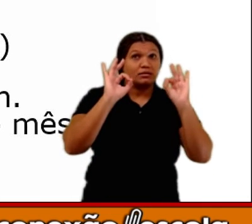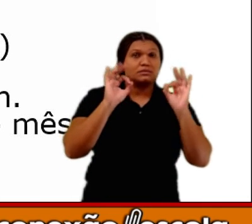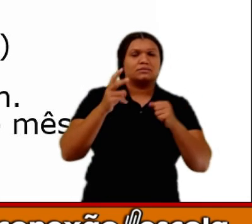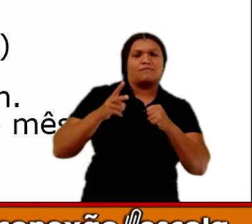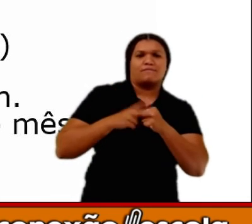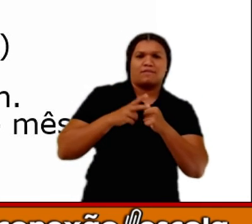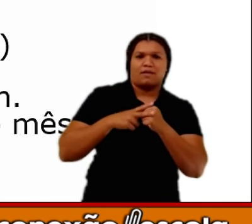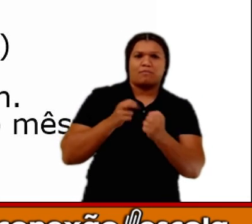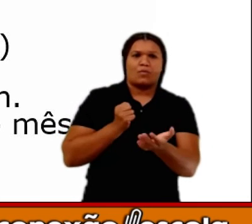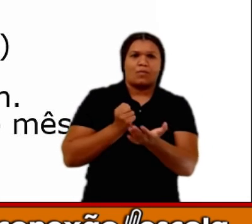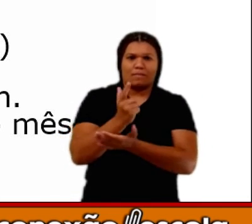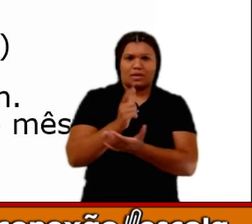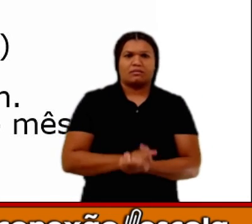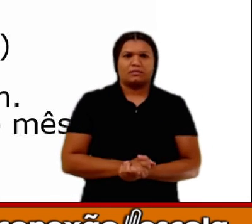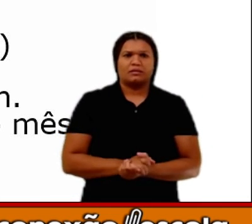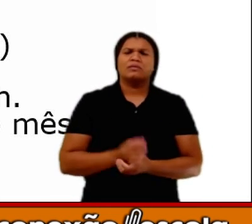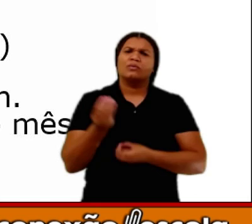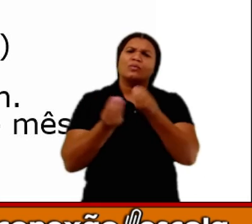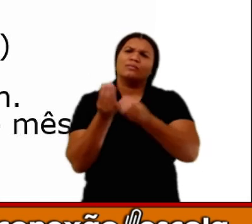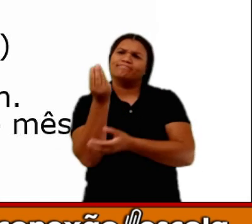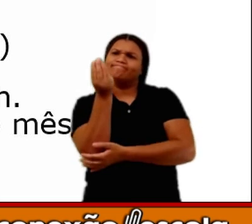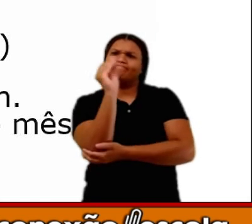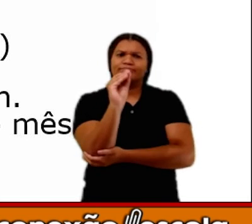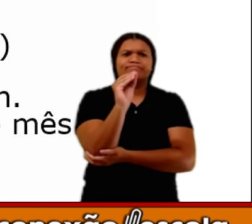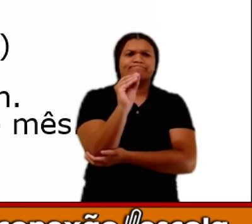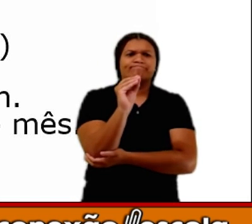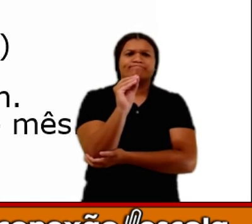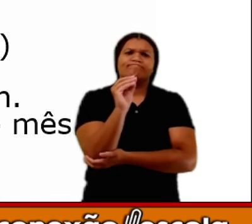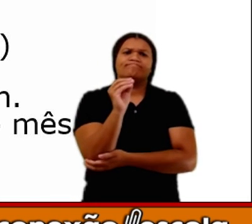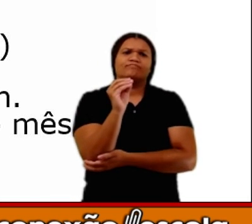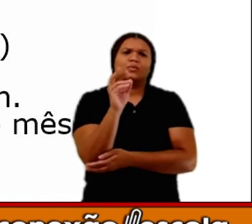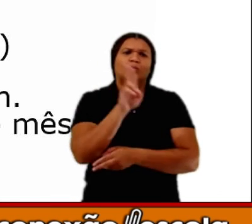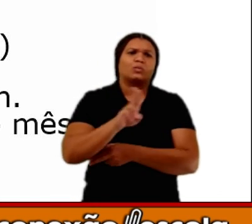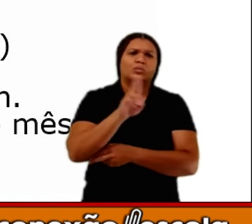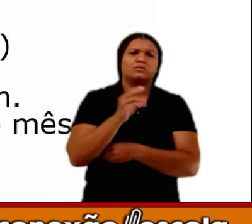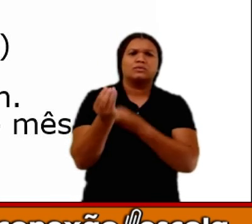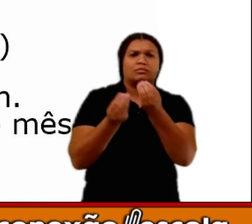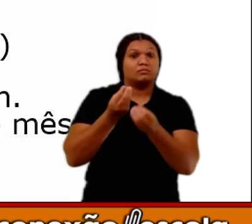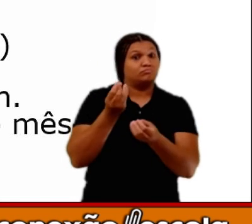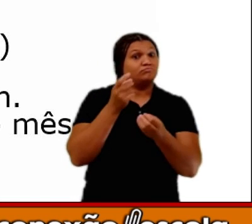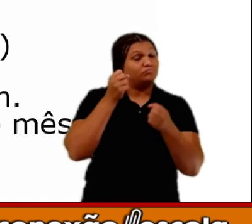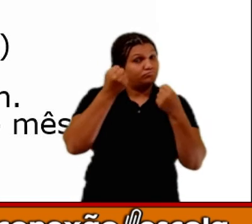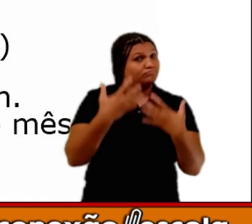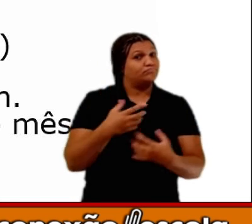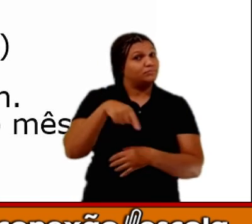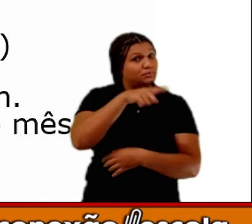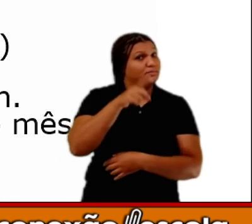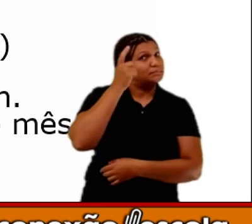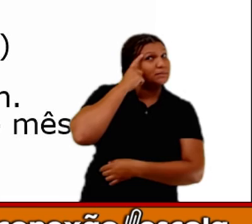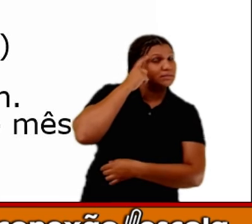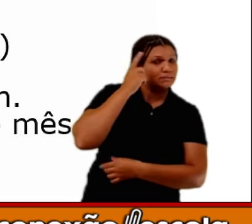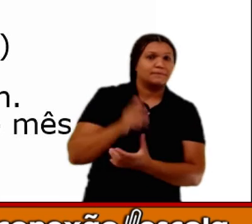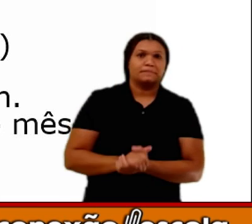comprar que é o by Como que você acrescenta o ruim bicho com by para ir no conteúdo eu vou deixar você pensar a